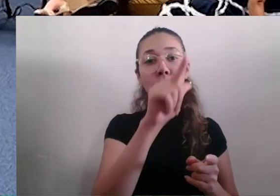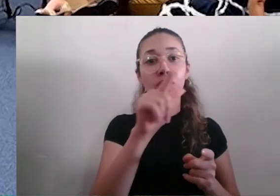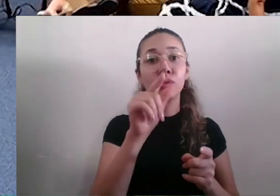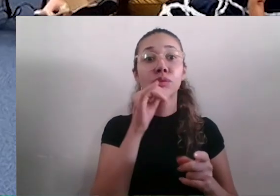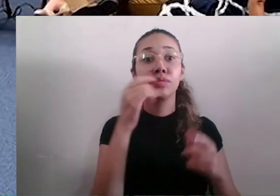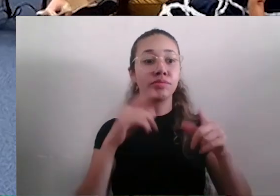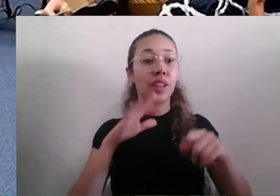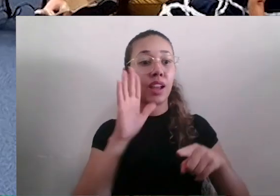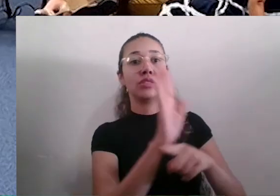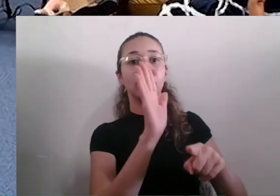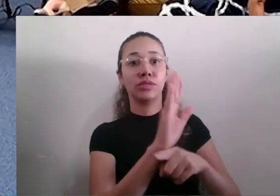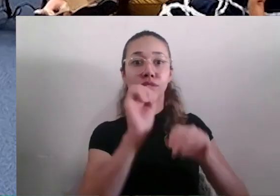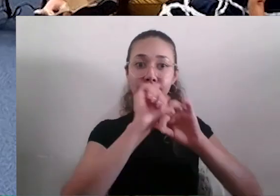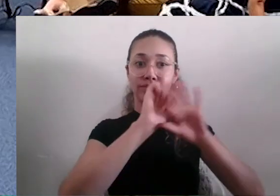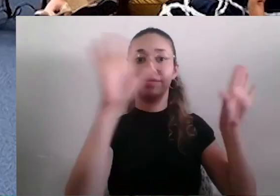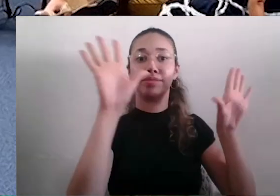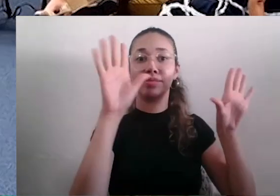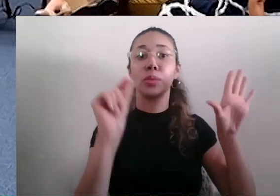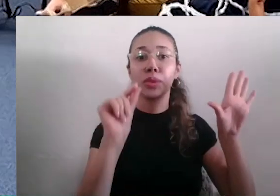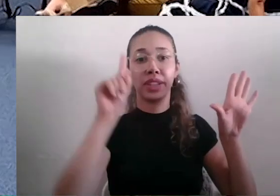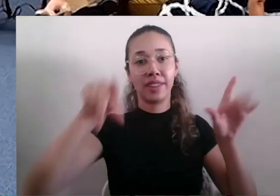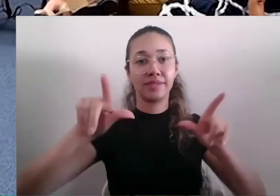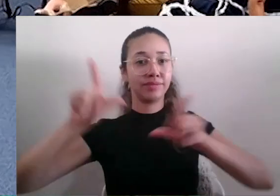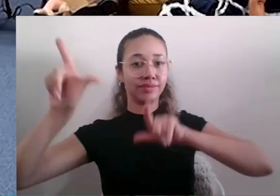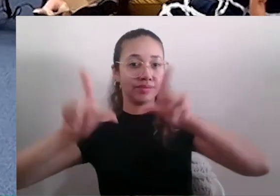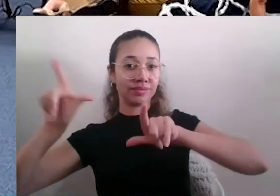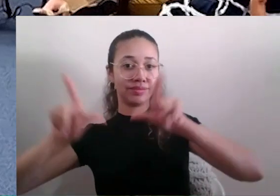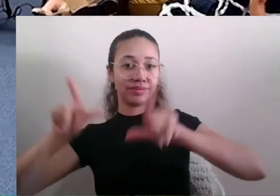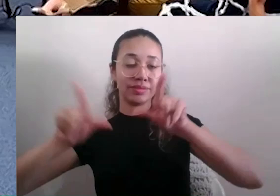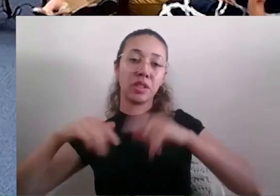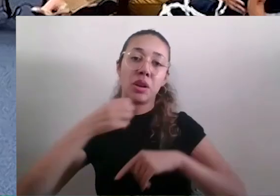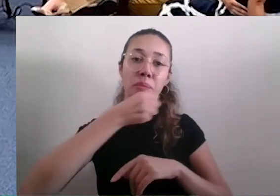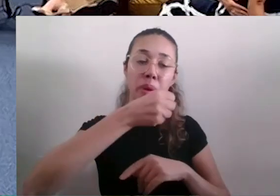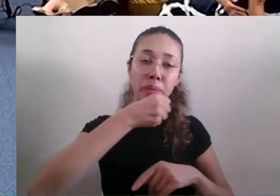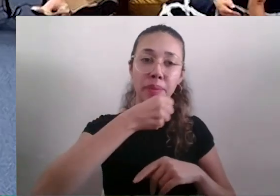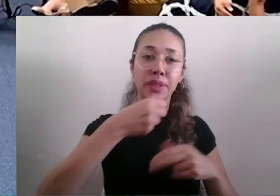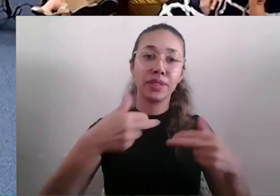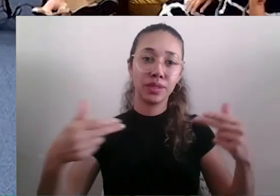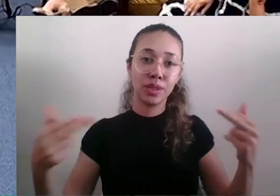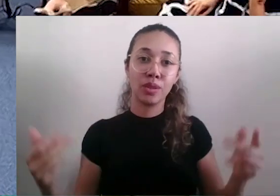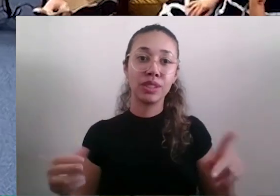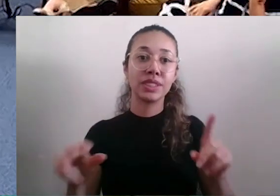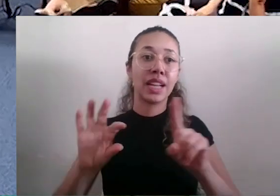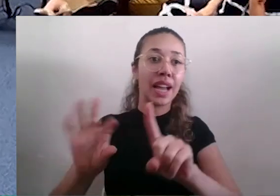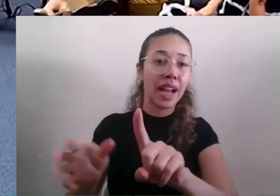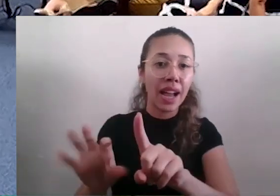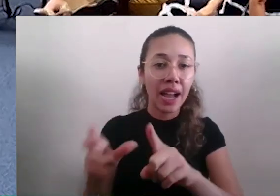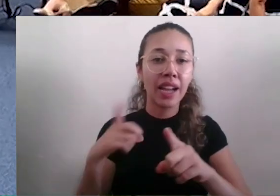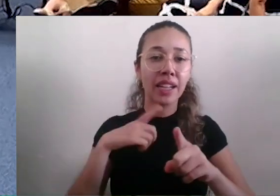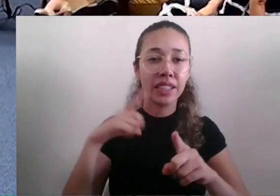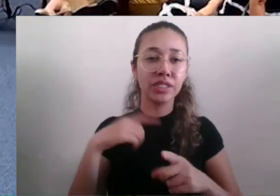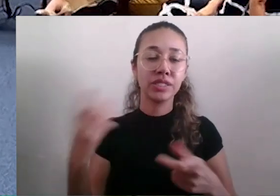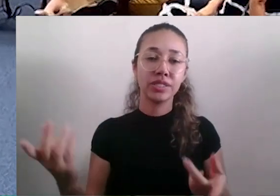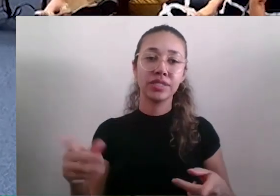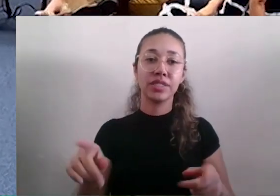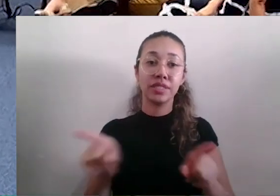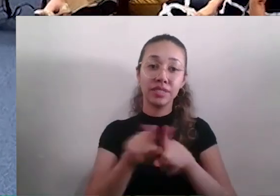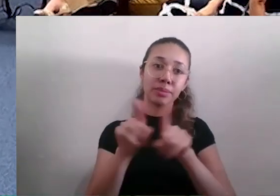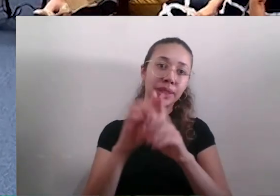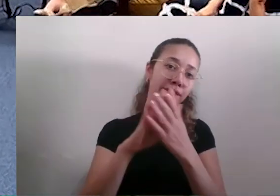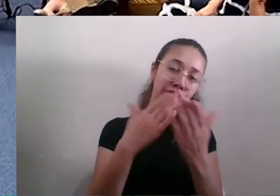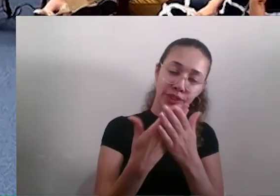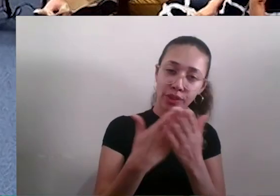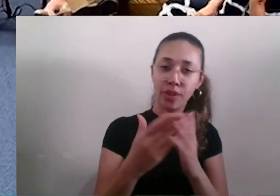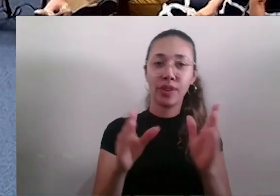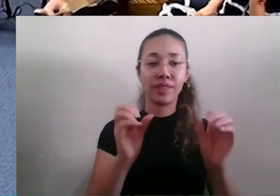trabalho do que a empre né Eh não consigo ver já eu acho que Claro tem o aspecto da escola da educação mas eu